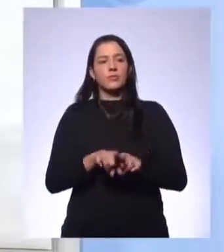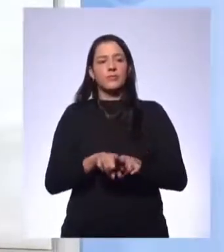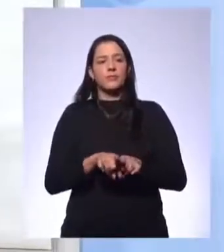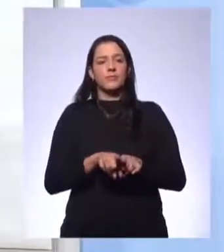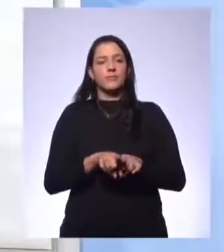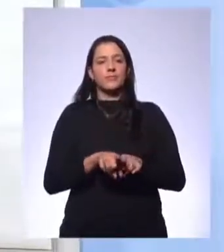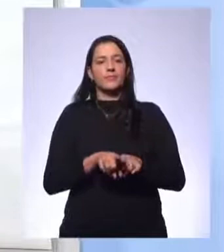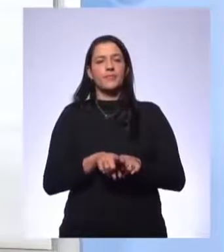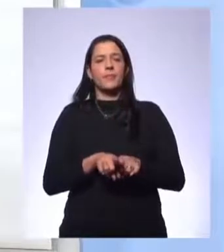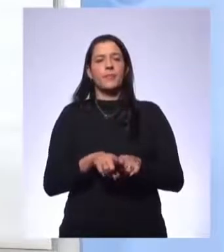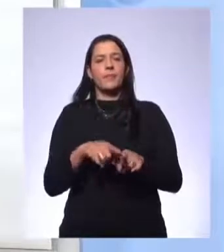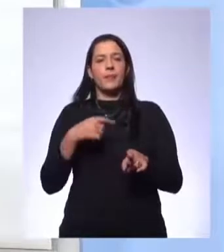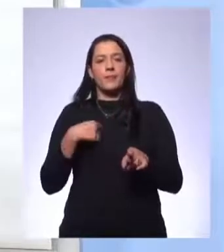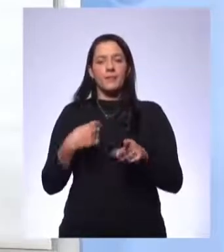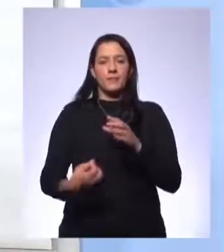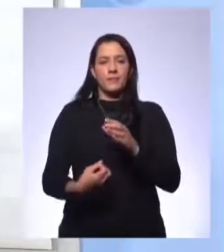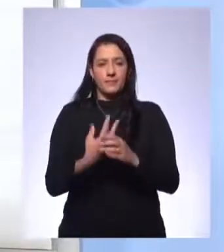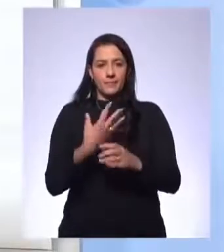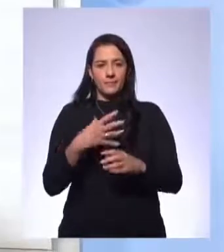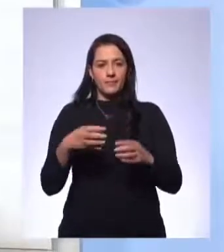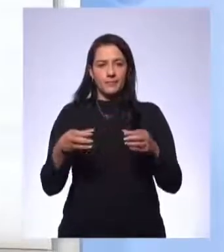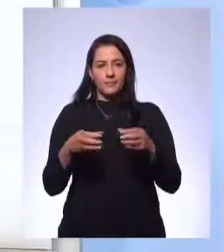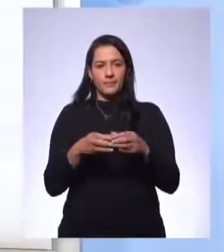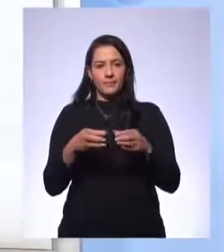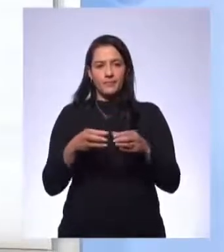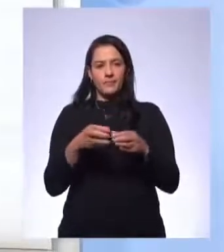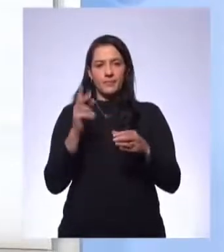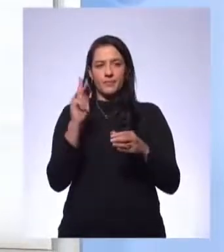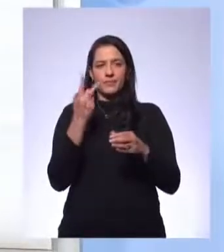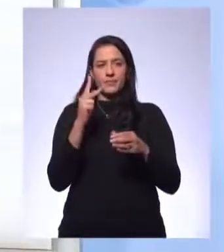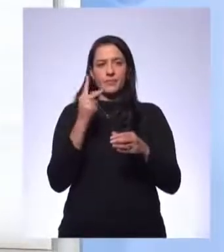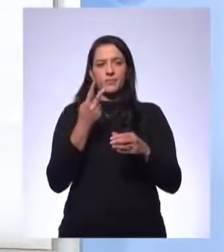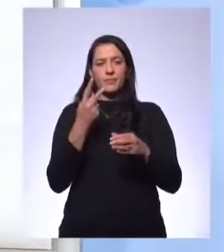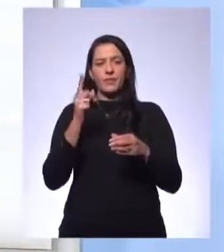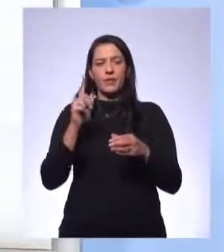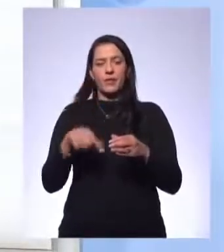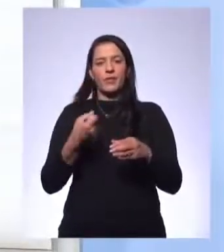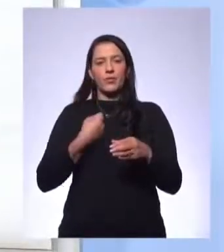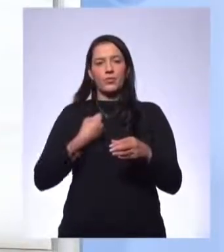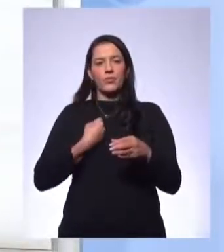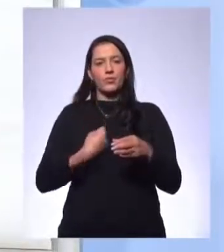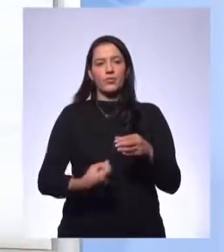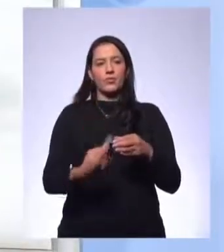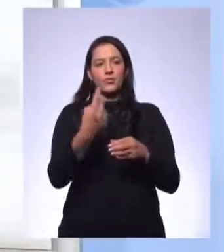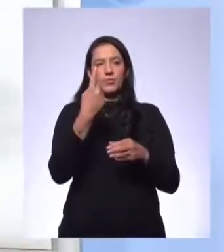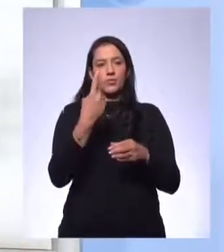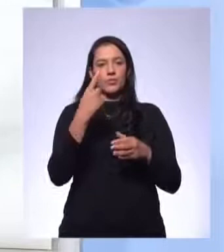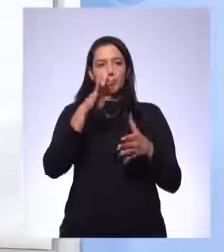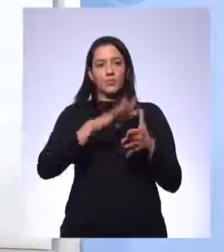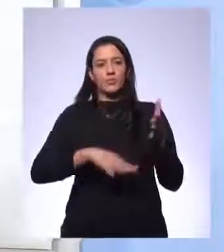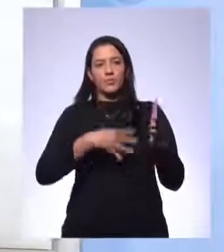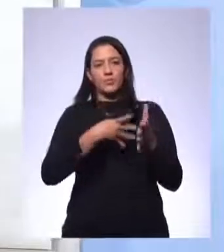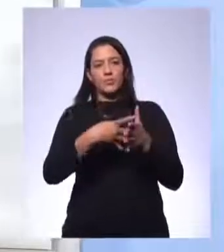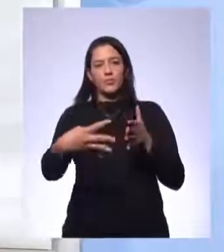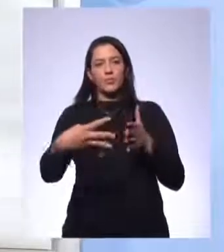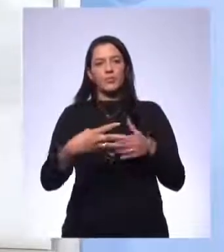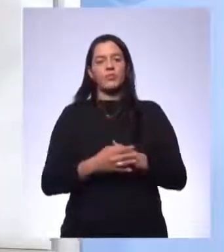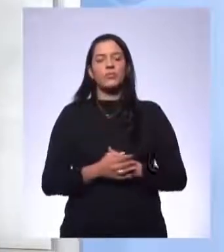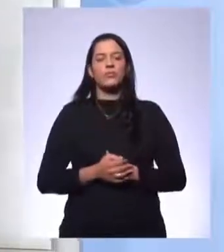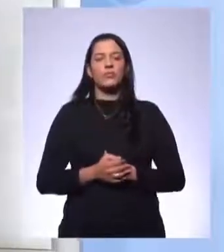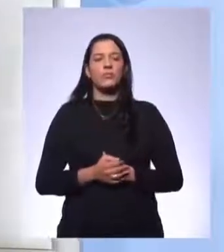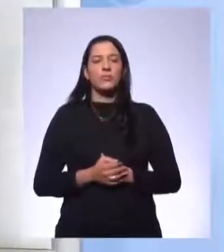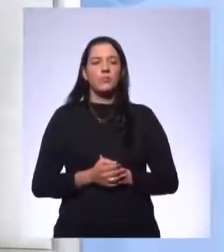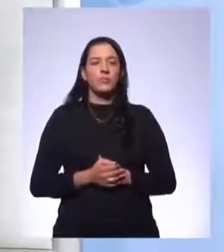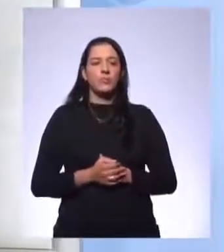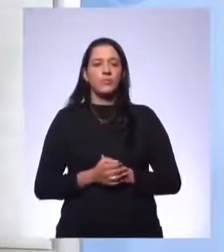acredito que para formar o hidrogênio, o átomo mais simples é o número 1 da tabela periódica. Se você pegar aí no Google e procurar a tabela periódica,